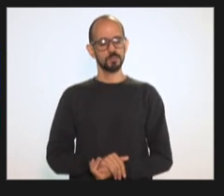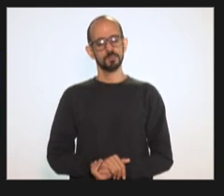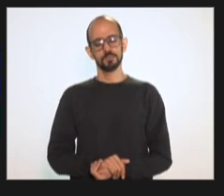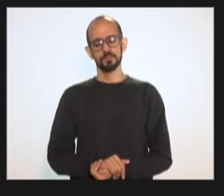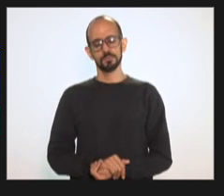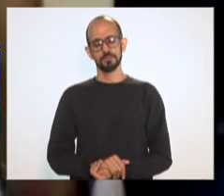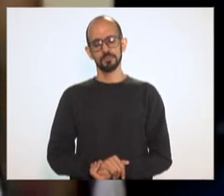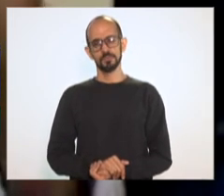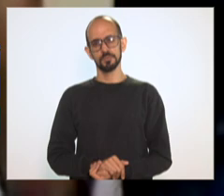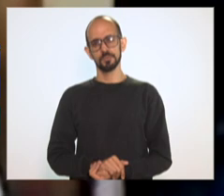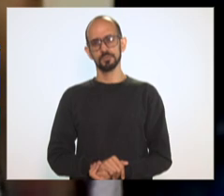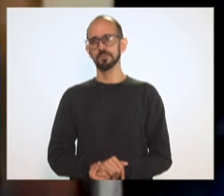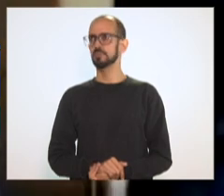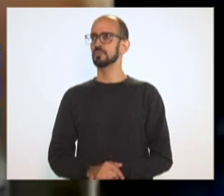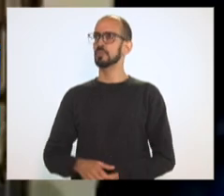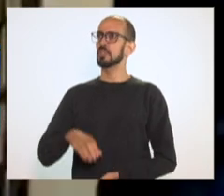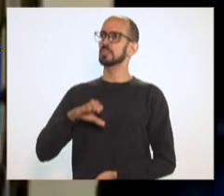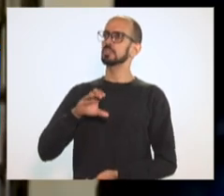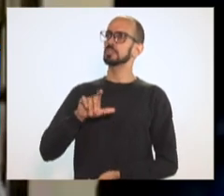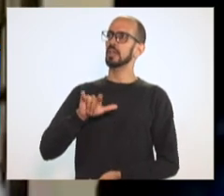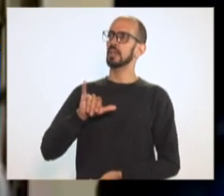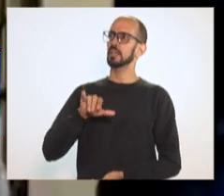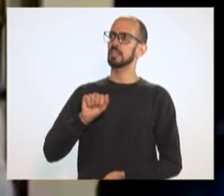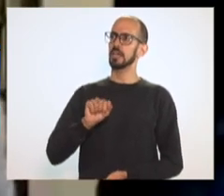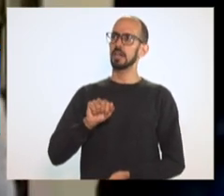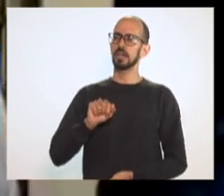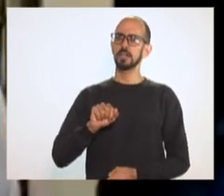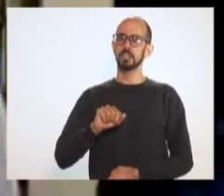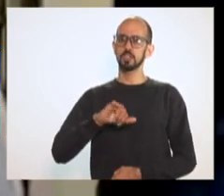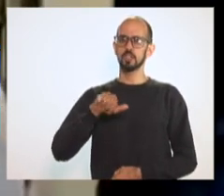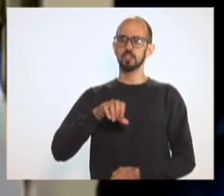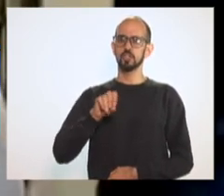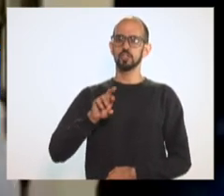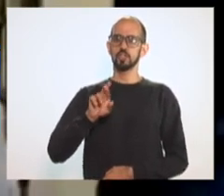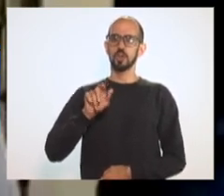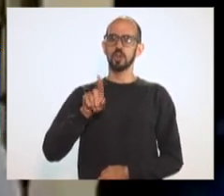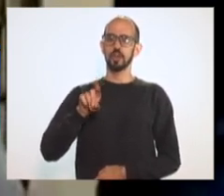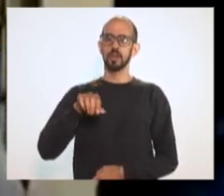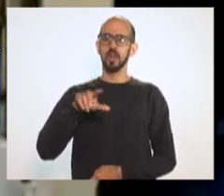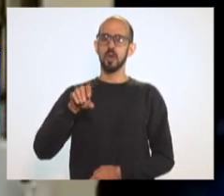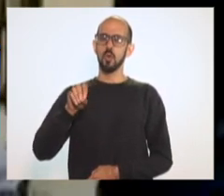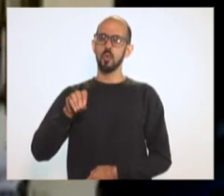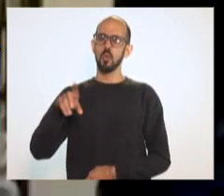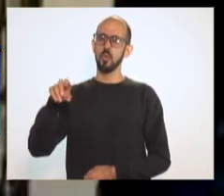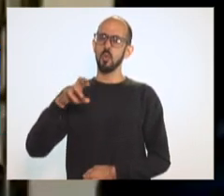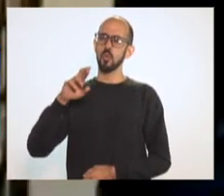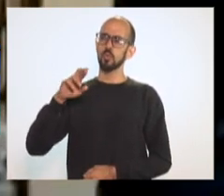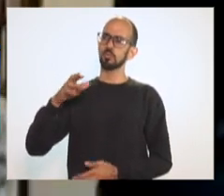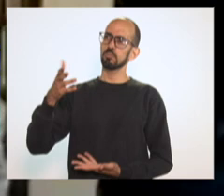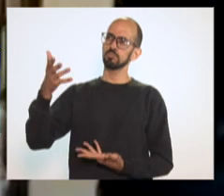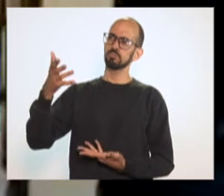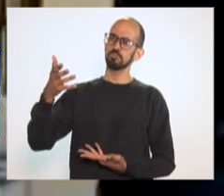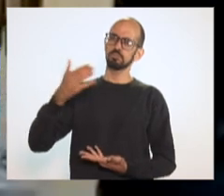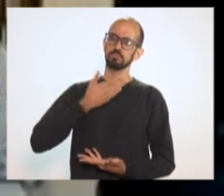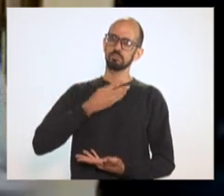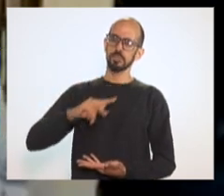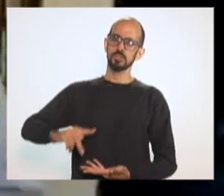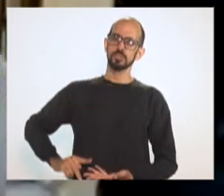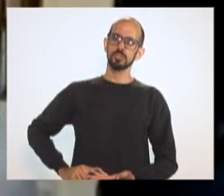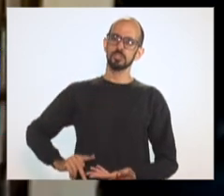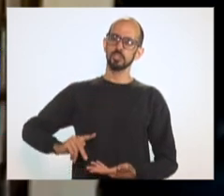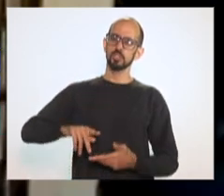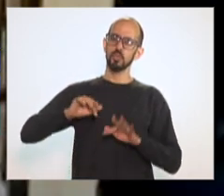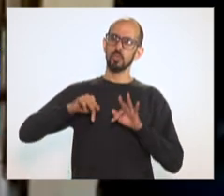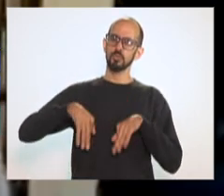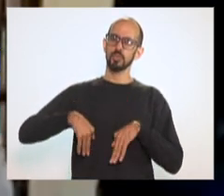Célia Jordão nobre deputada que preside os trabalhos desse expediente final